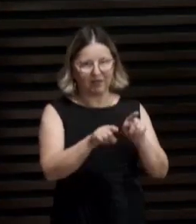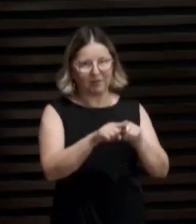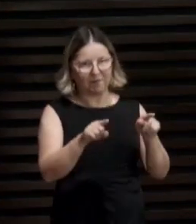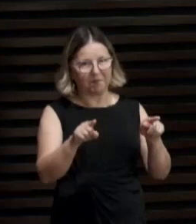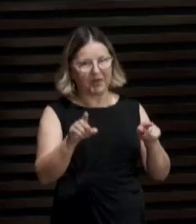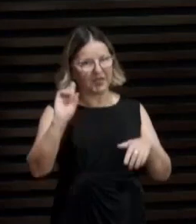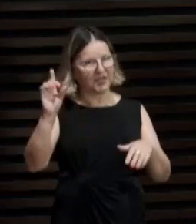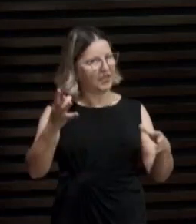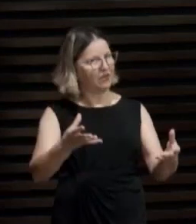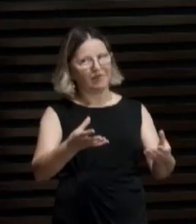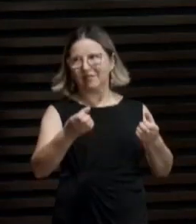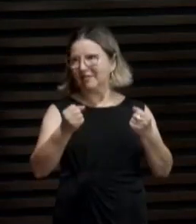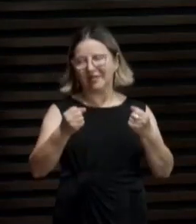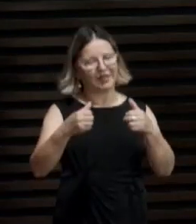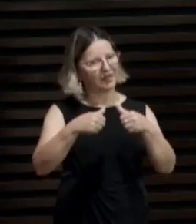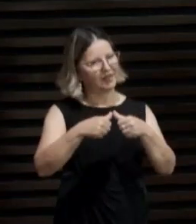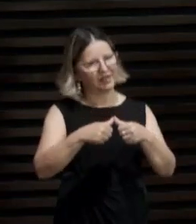isso.